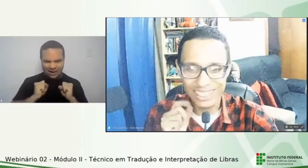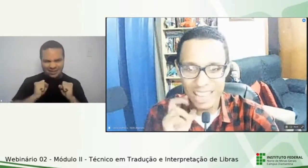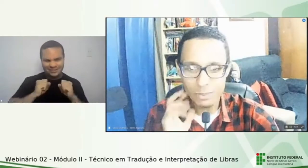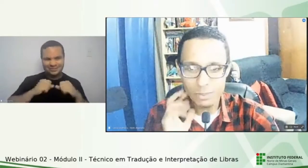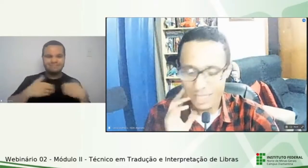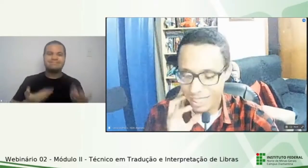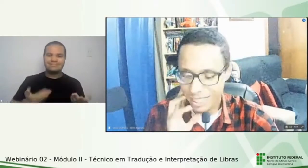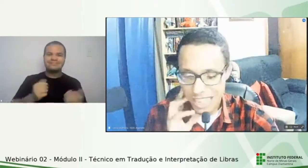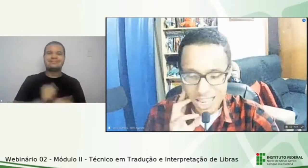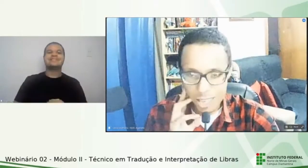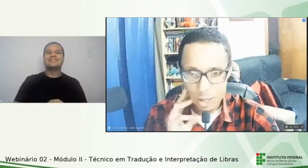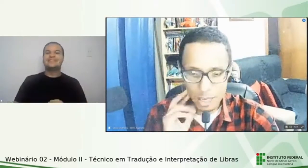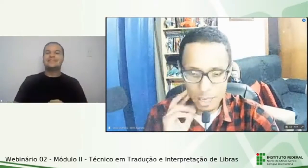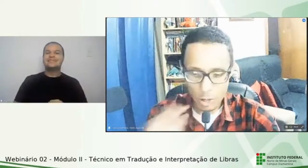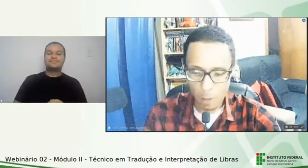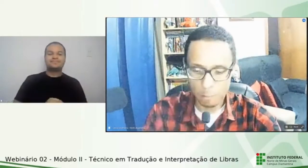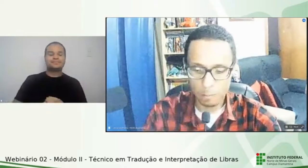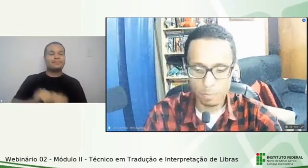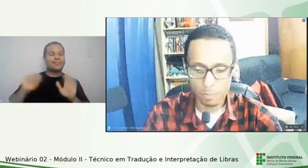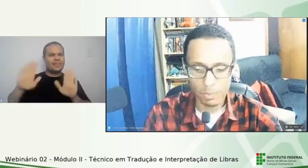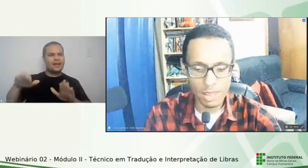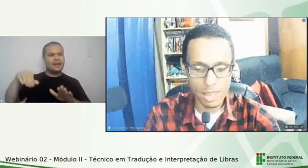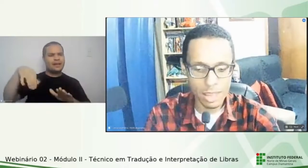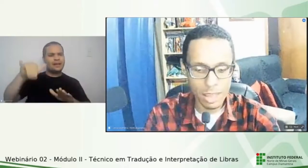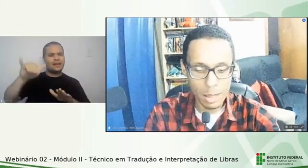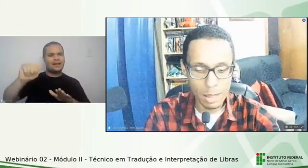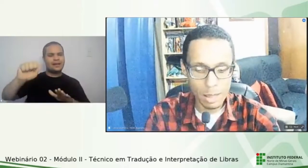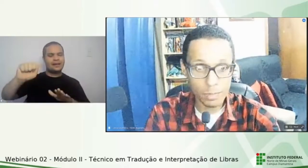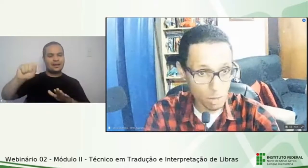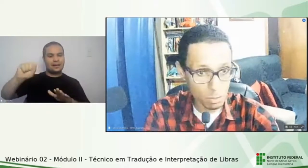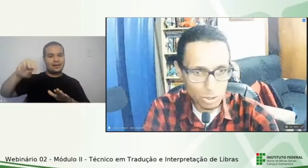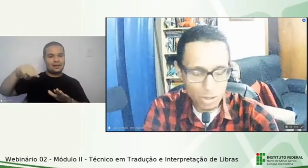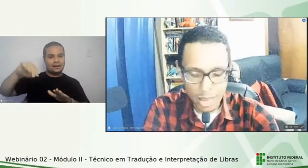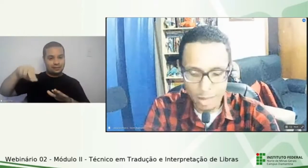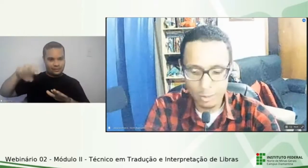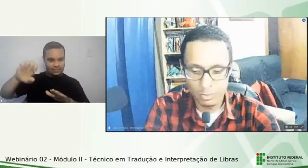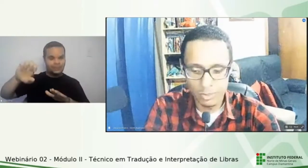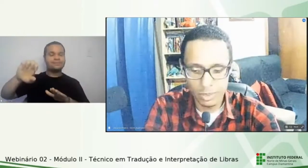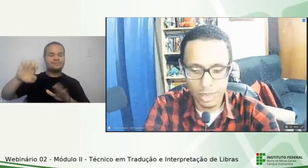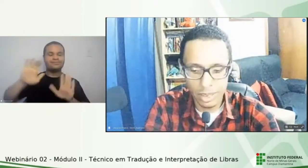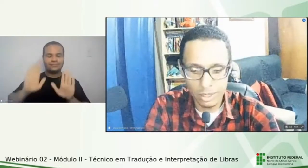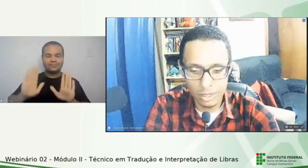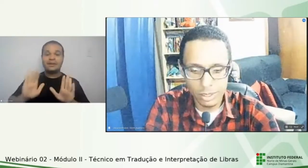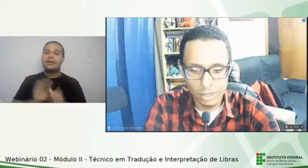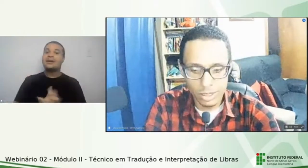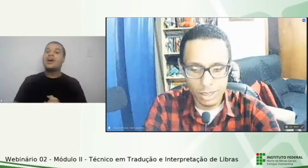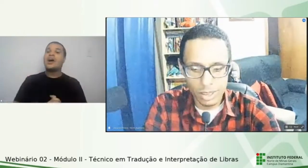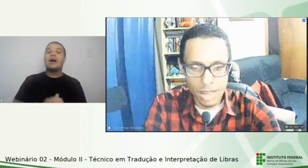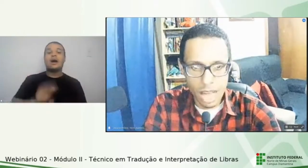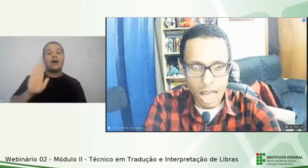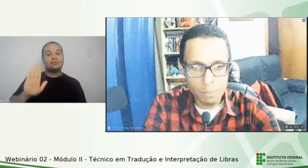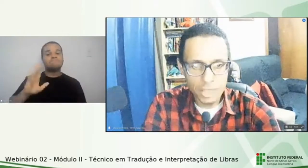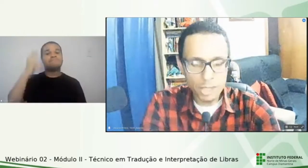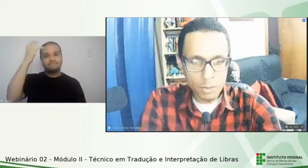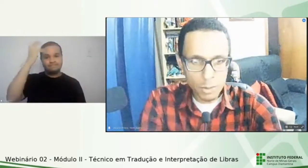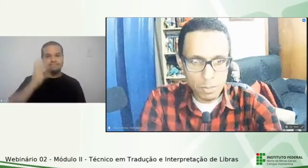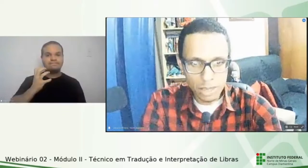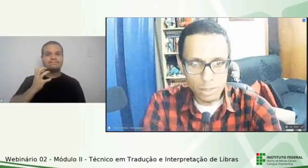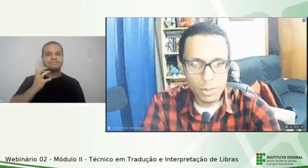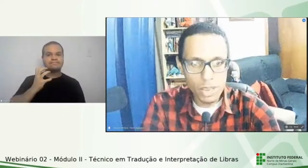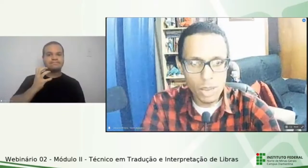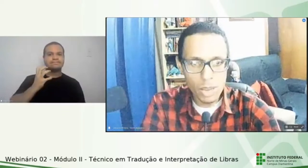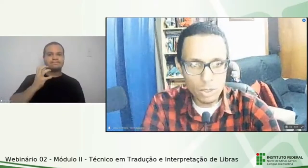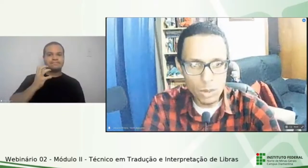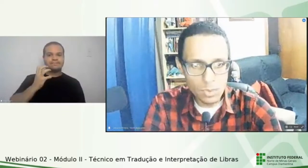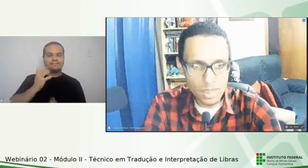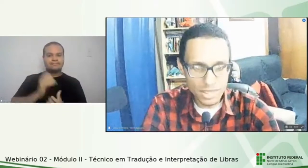ela. Yasmine, olha só, isso é muito sério, né? A partir do momento